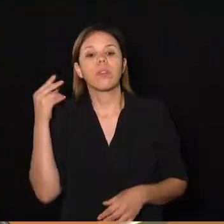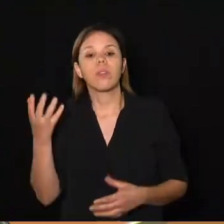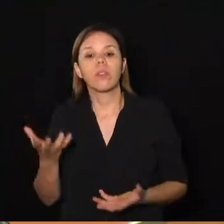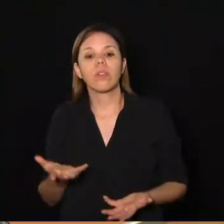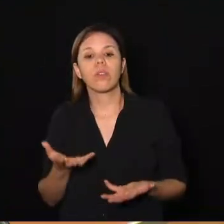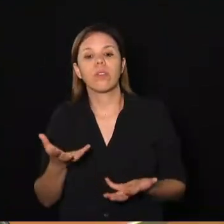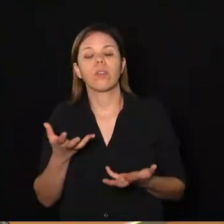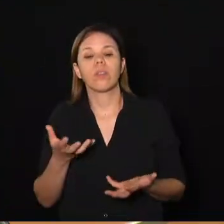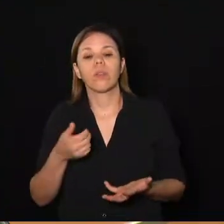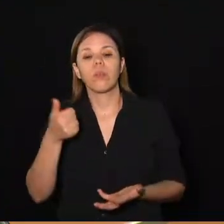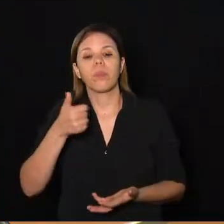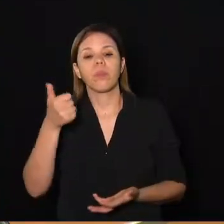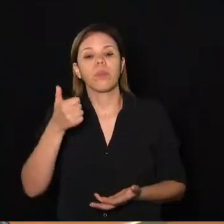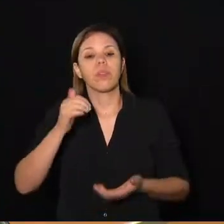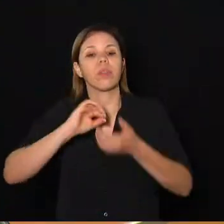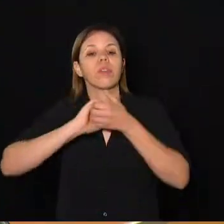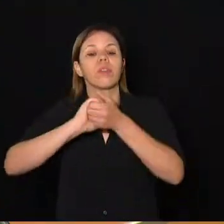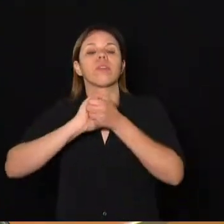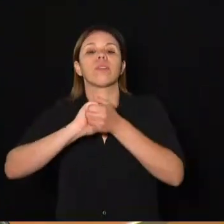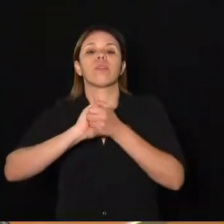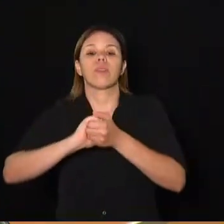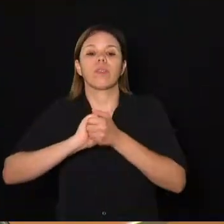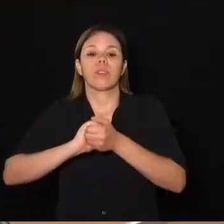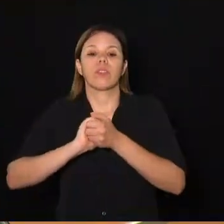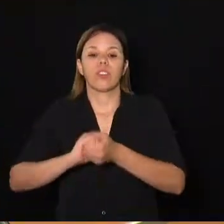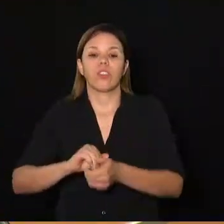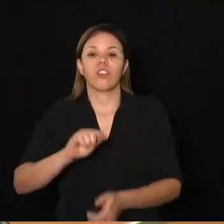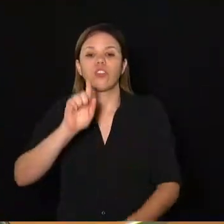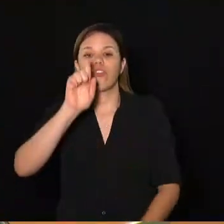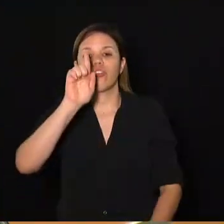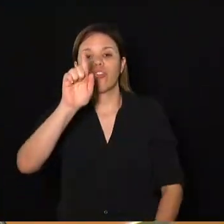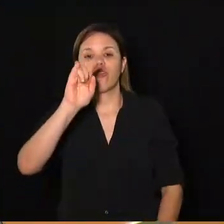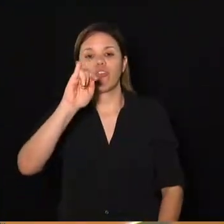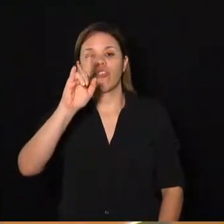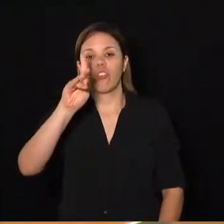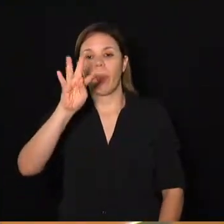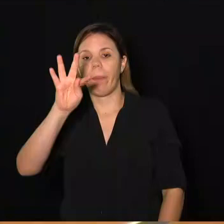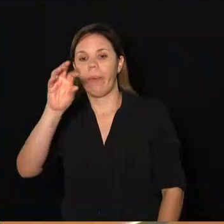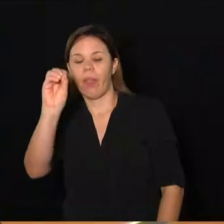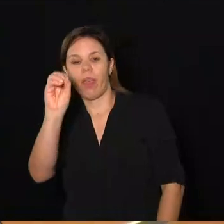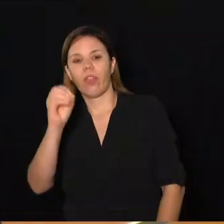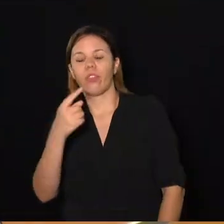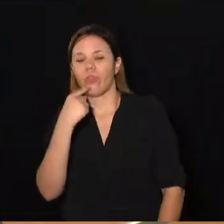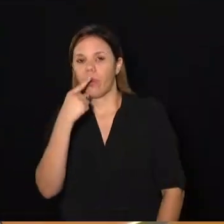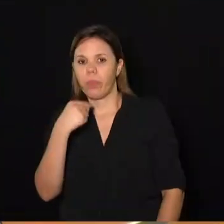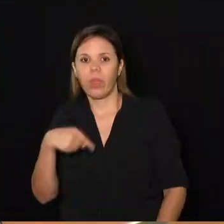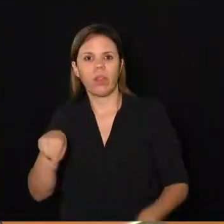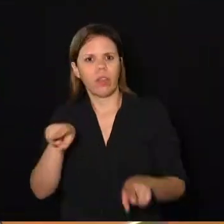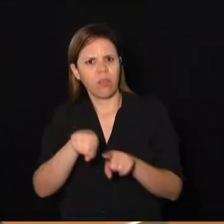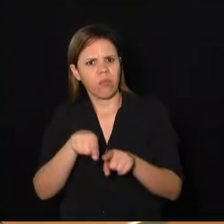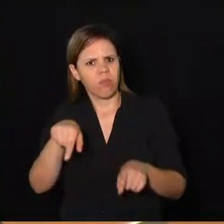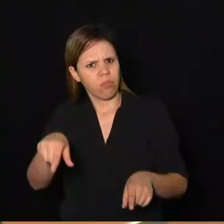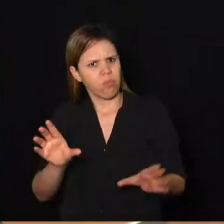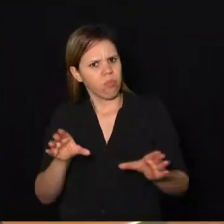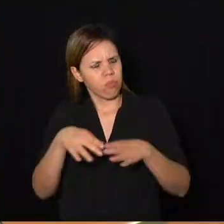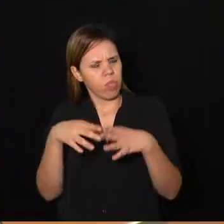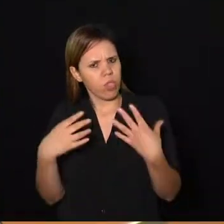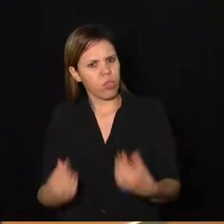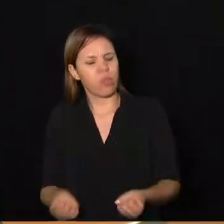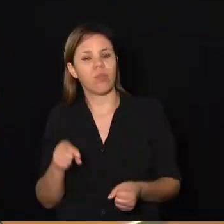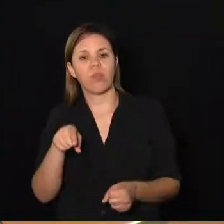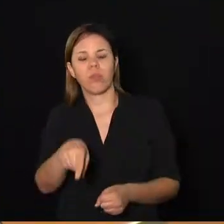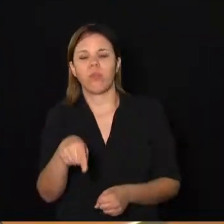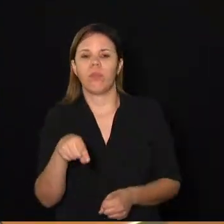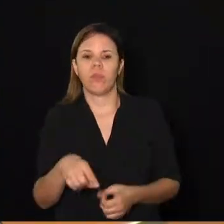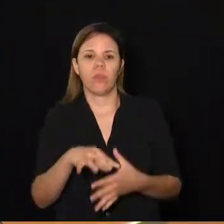gostaria de parabenizar o vereador Gilberto Vermelho por presidir uma comissão tão importante como essa no nosso município